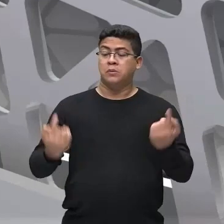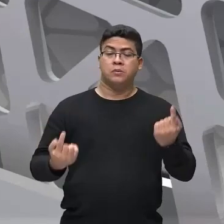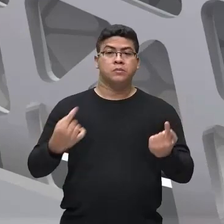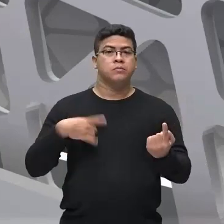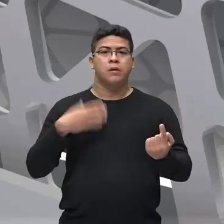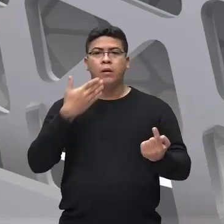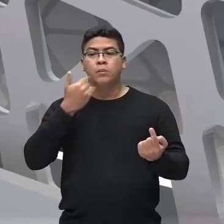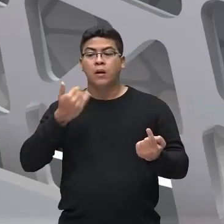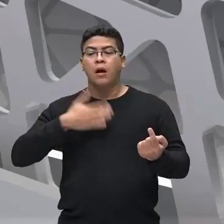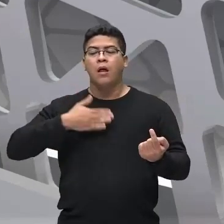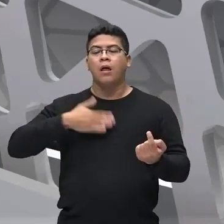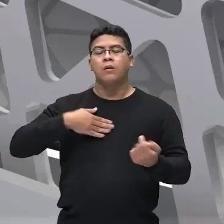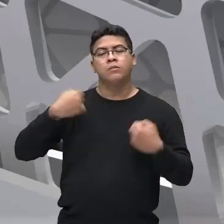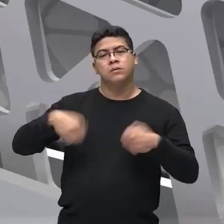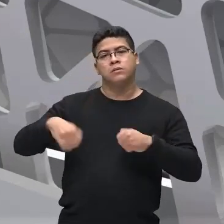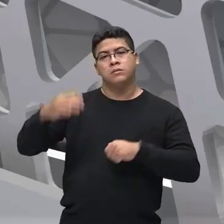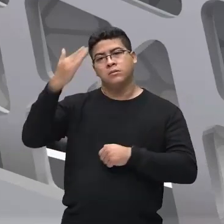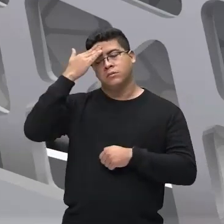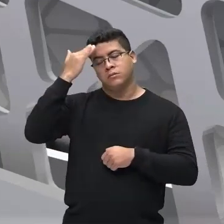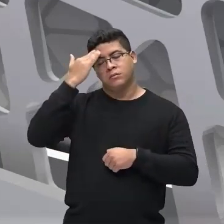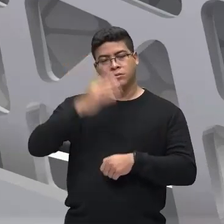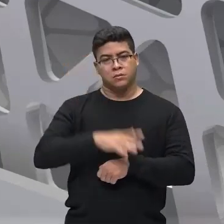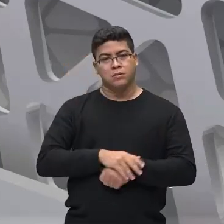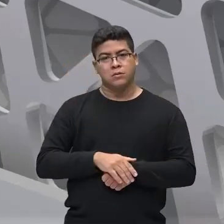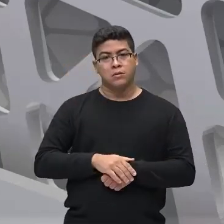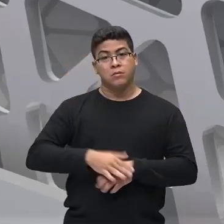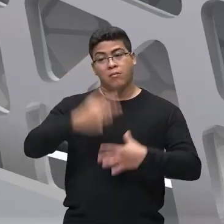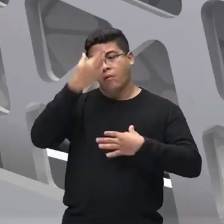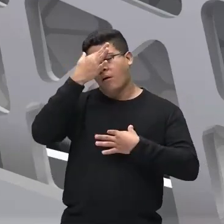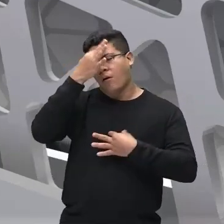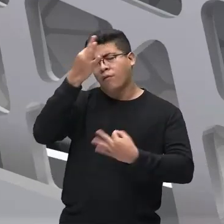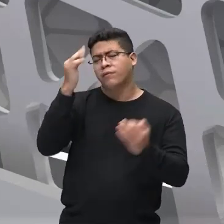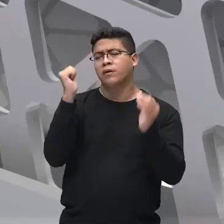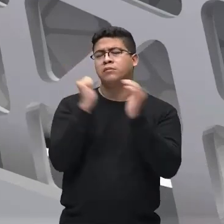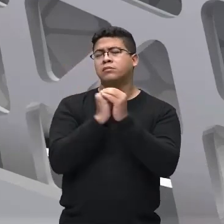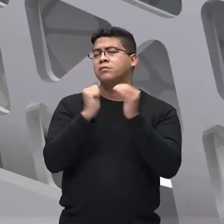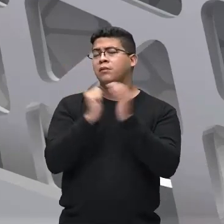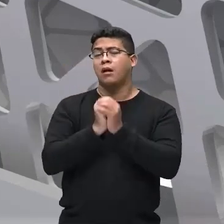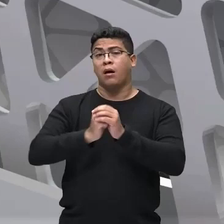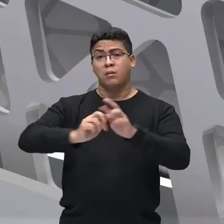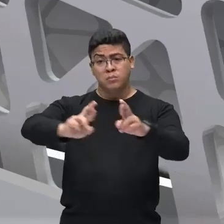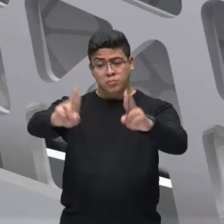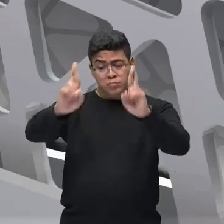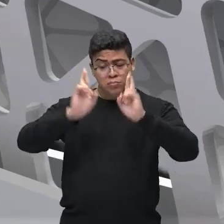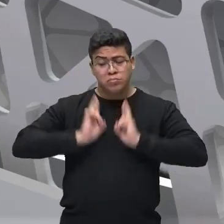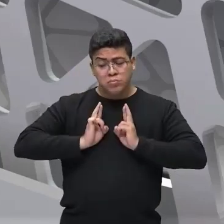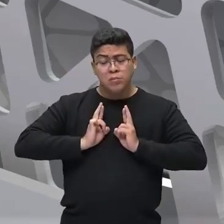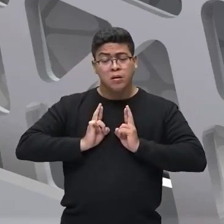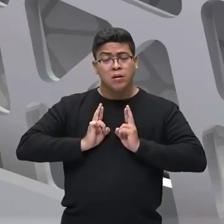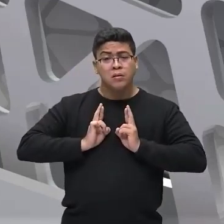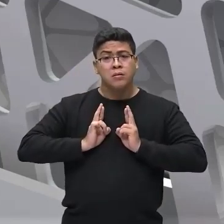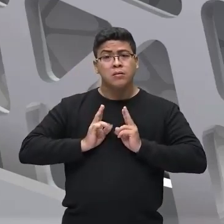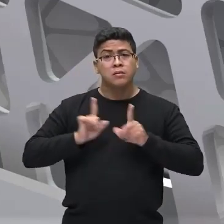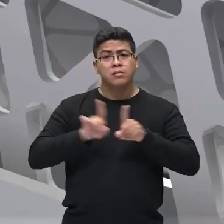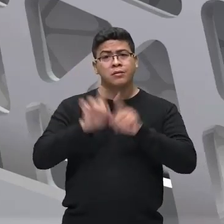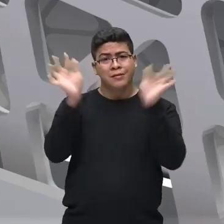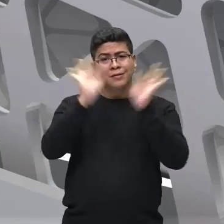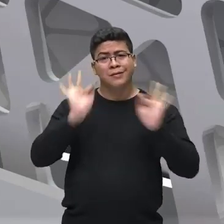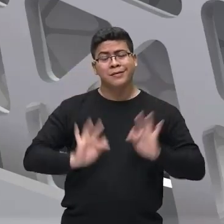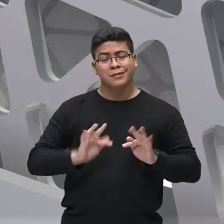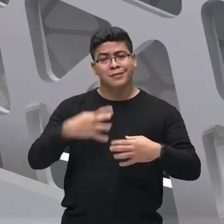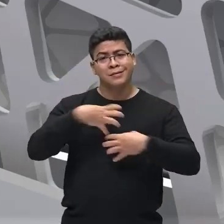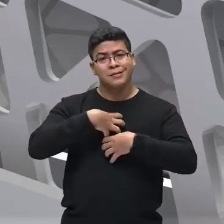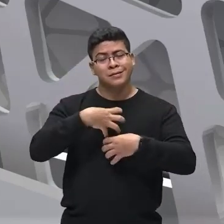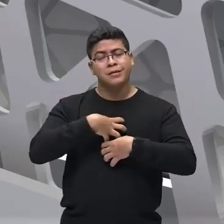consigam professar a sua fé e ter seus direitos respeitados e ser felizes. Qual